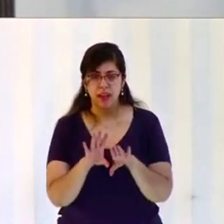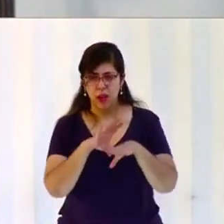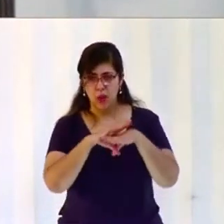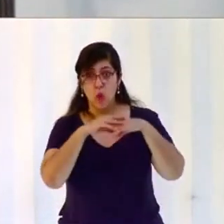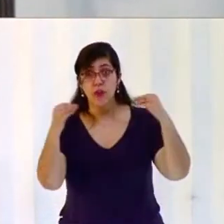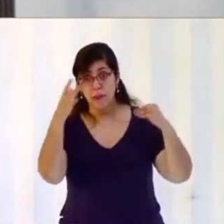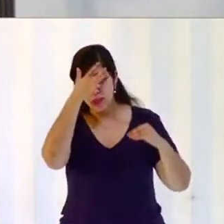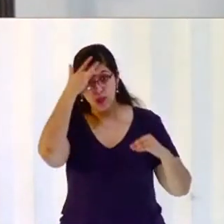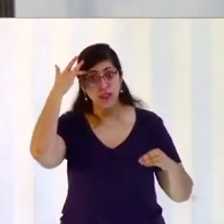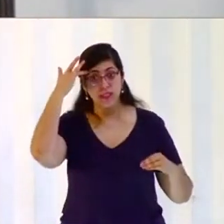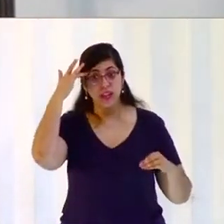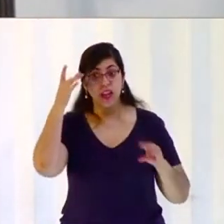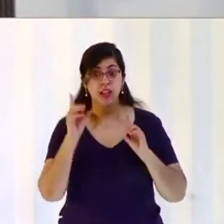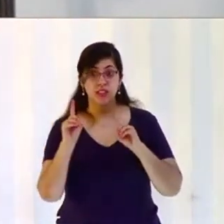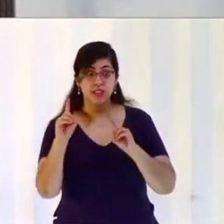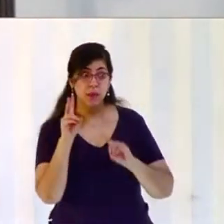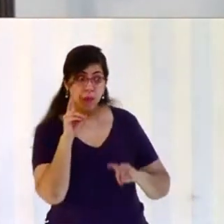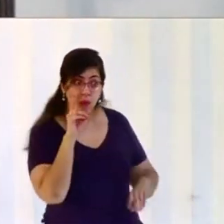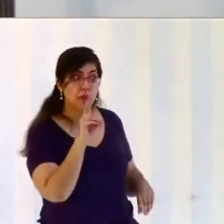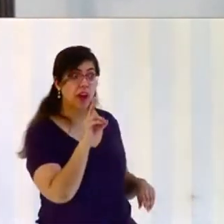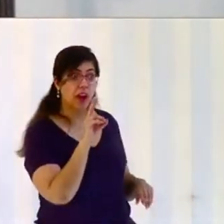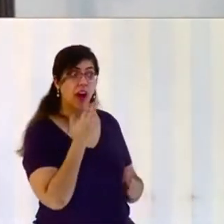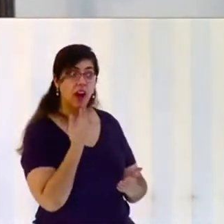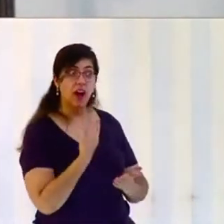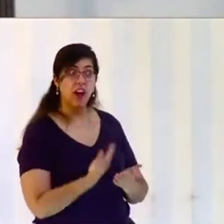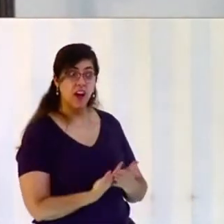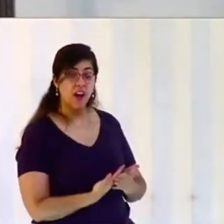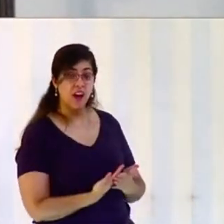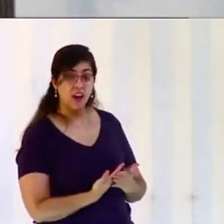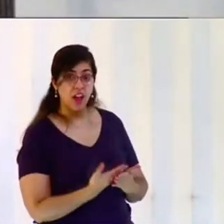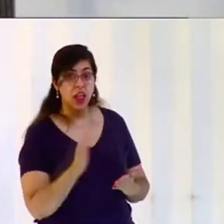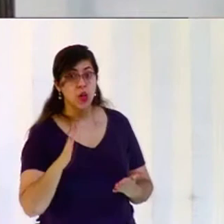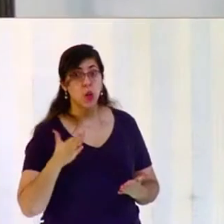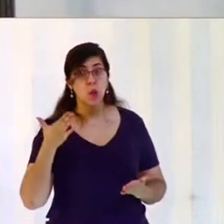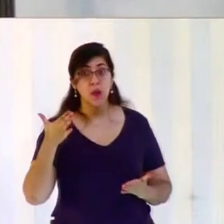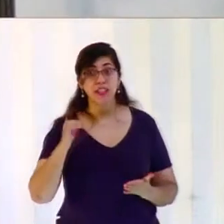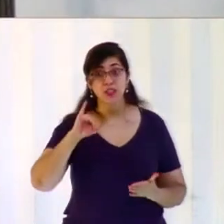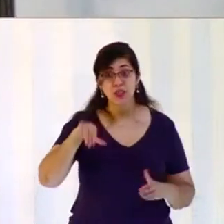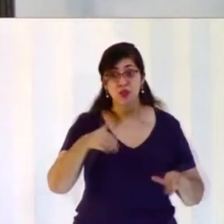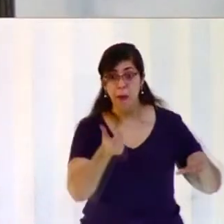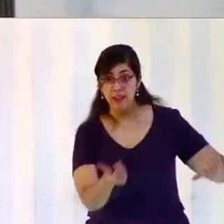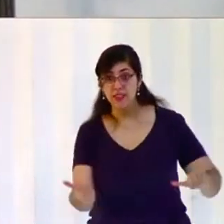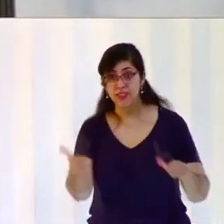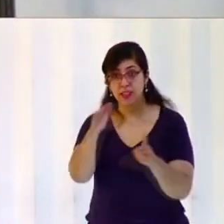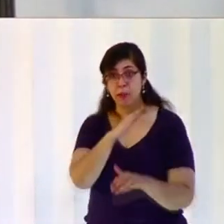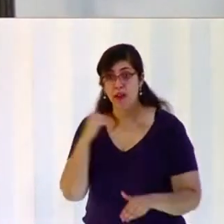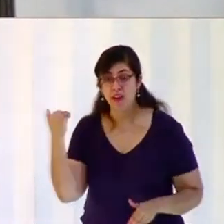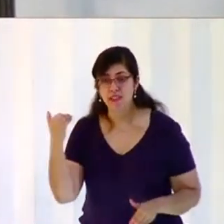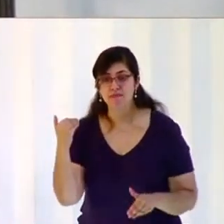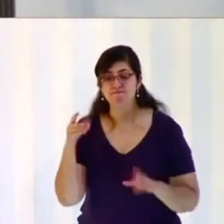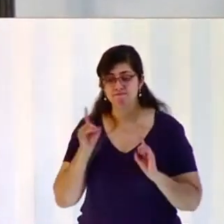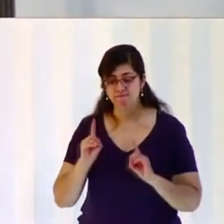Ele. Quando vem a notícia da morte do seu primo João Batista, os discípulos estão com Ele.